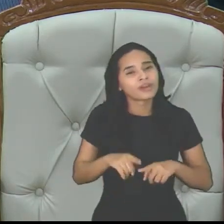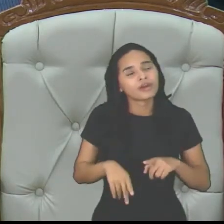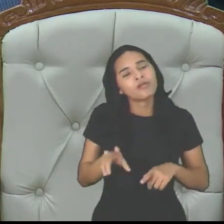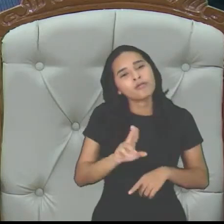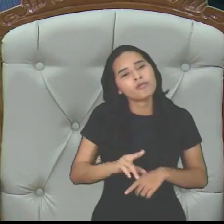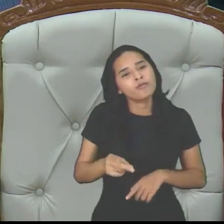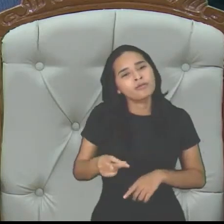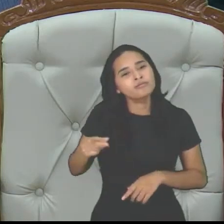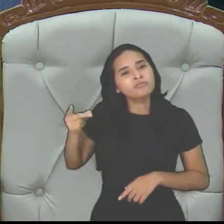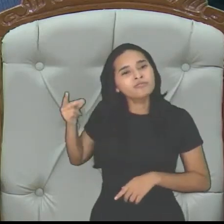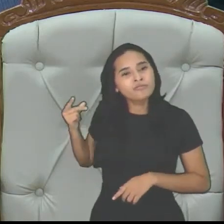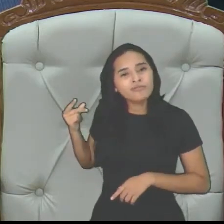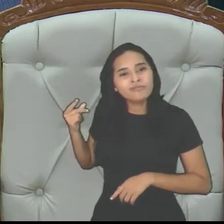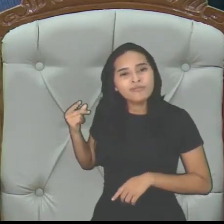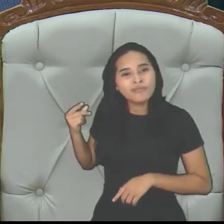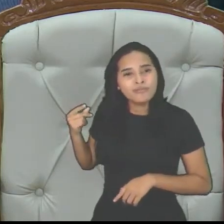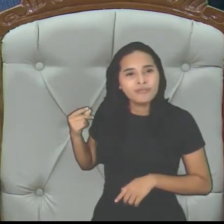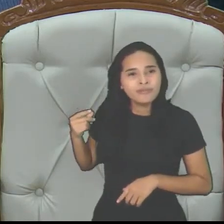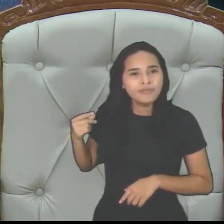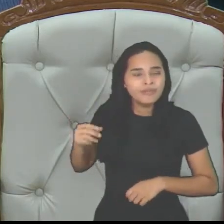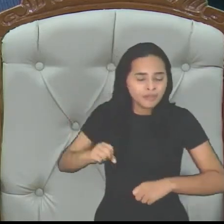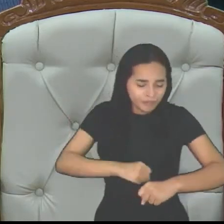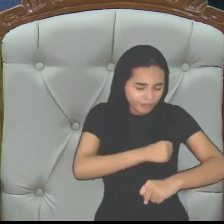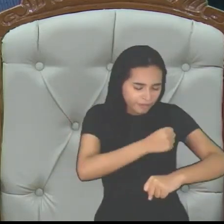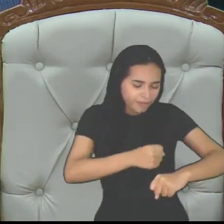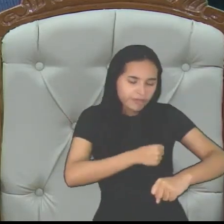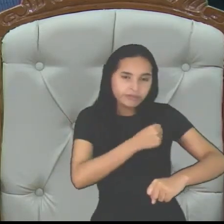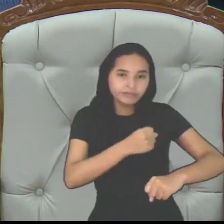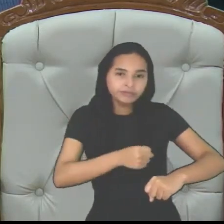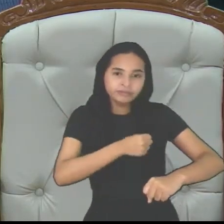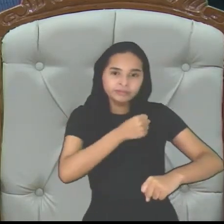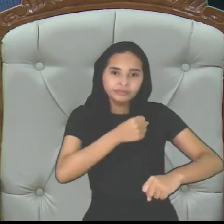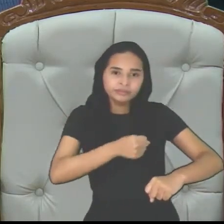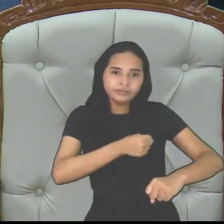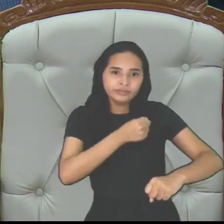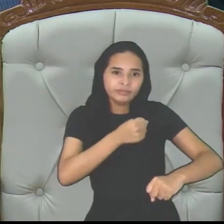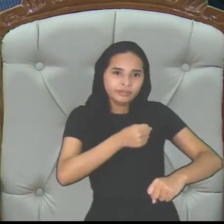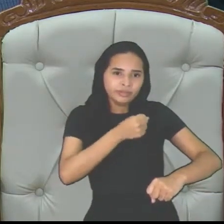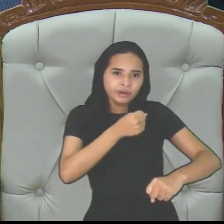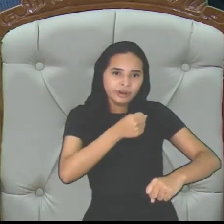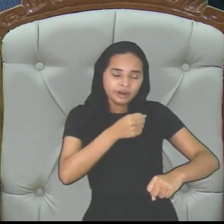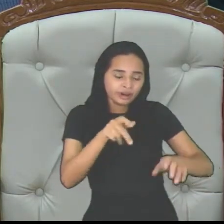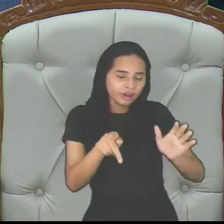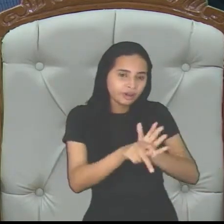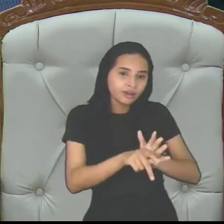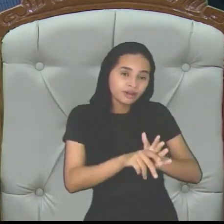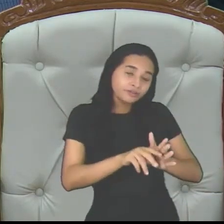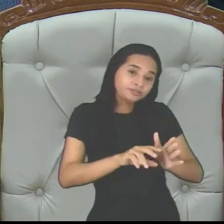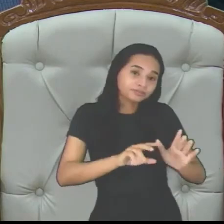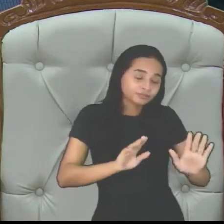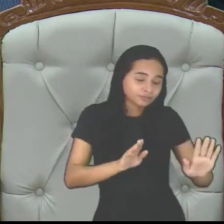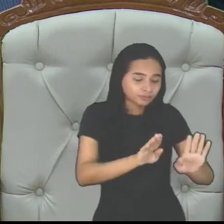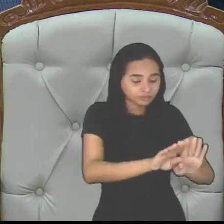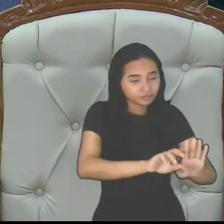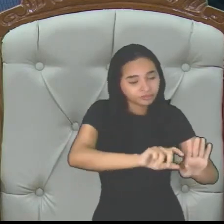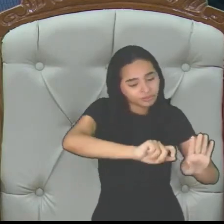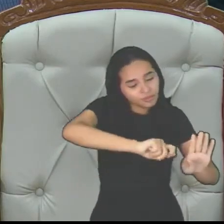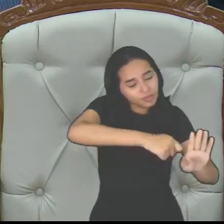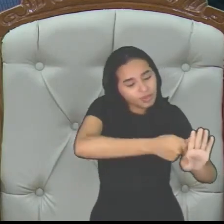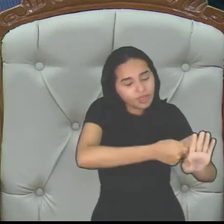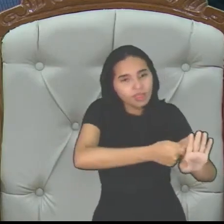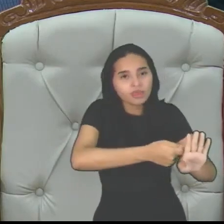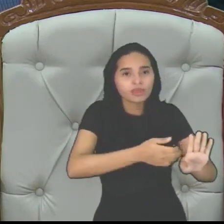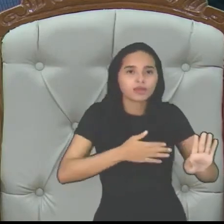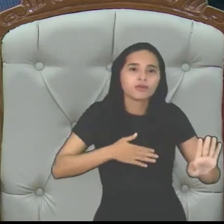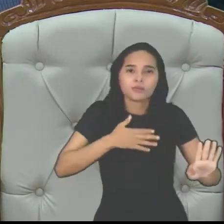no passado? Panelas para colocar no trinco das portas. Meu pai, quando ia